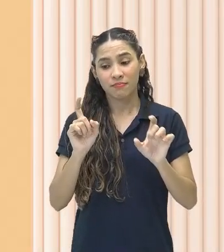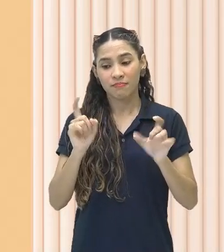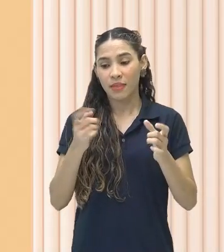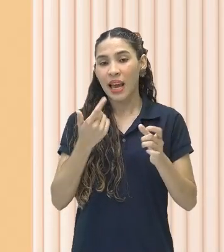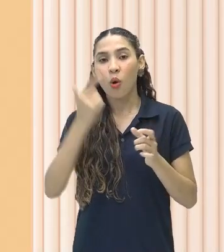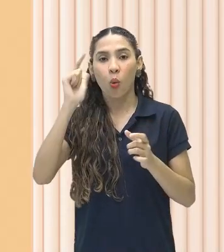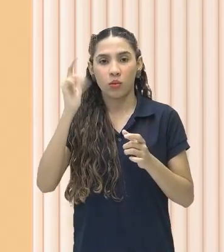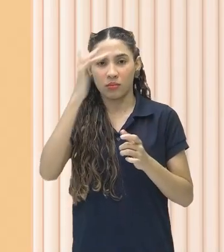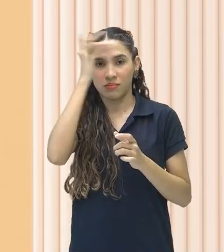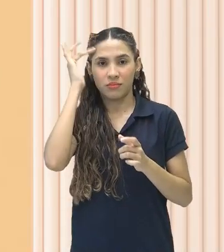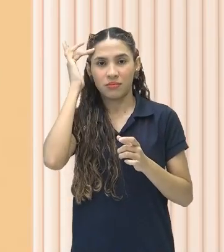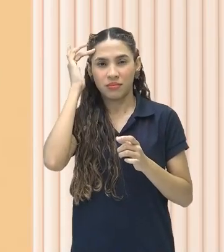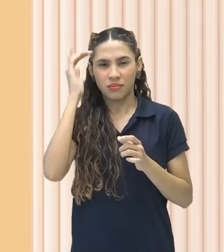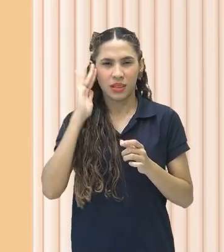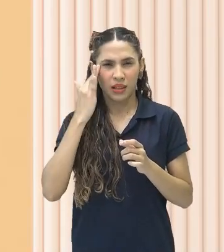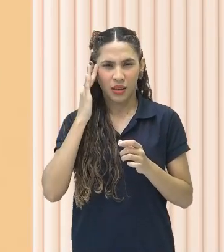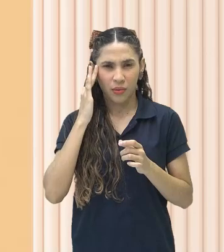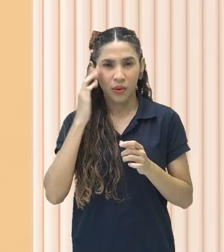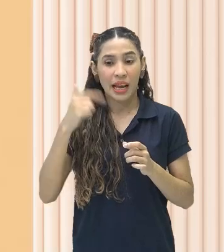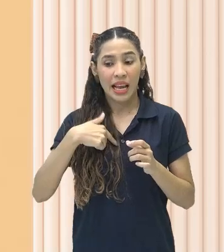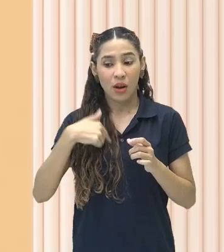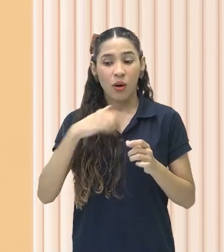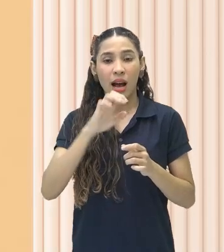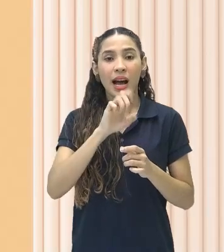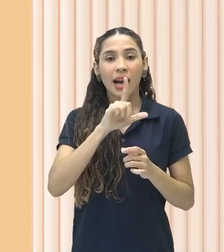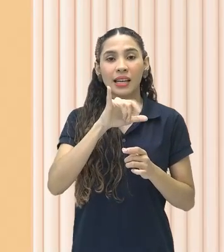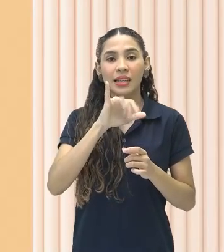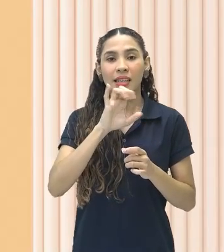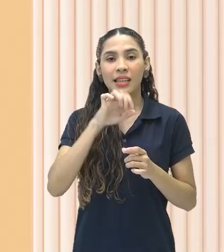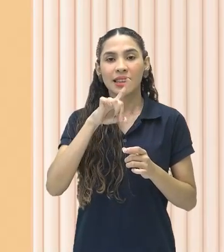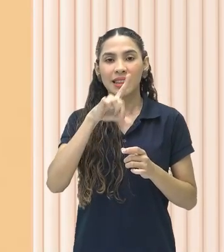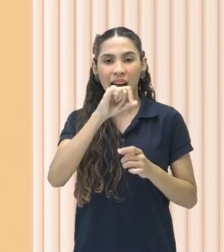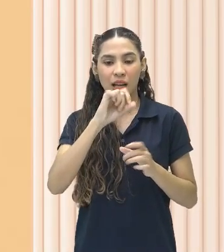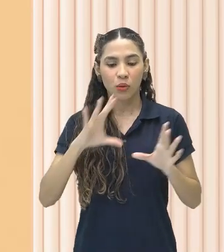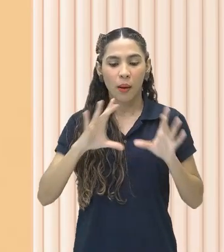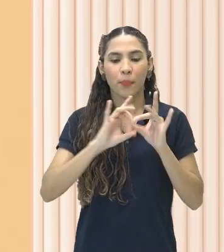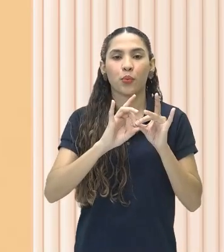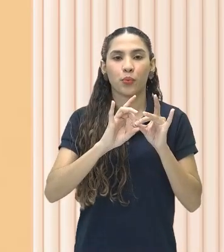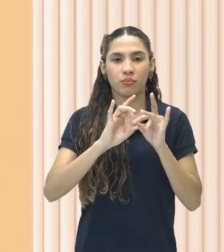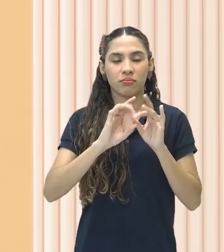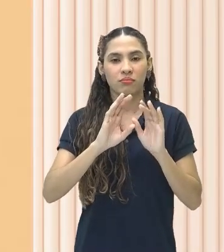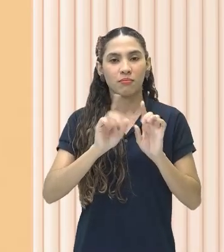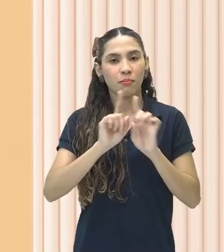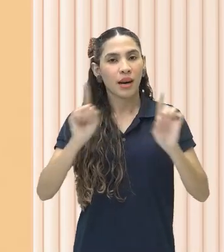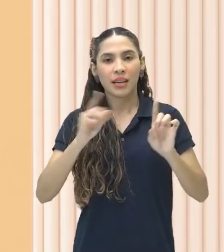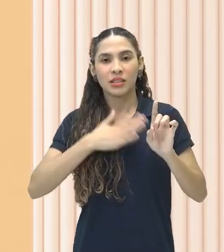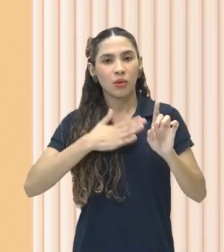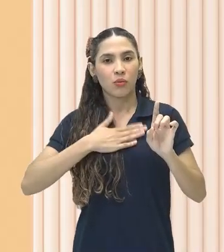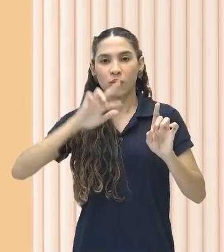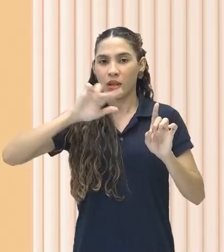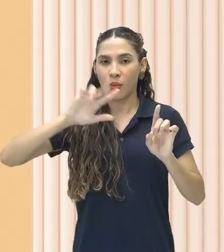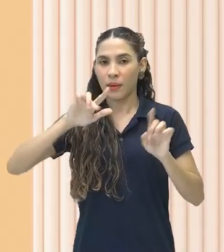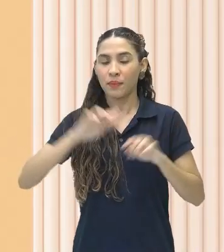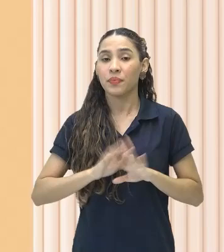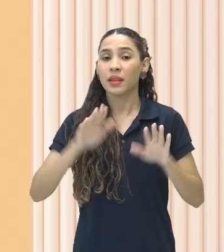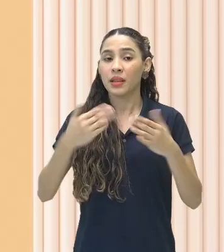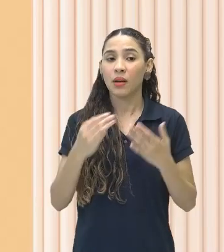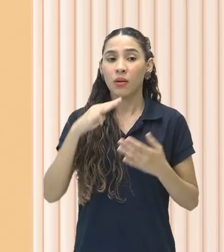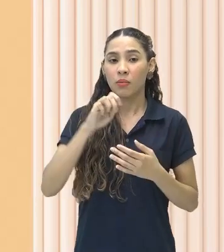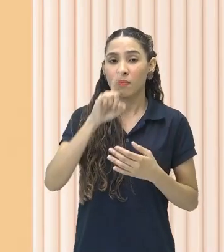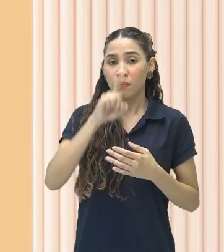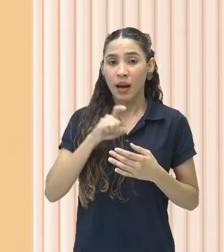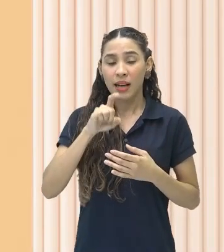a outro. Está alienado, né? Então, nesse sentido aí. E Marx vai pegar essa